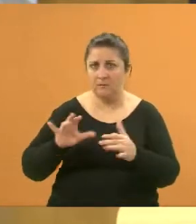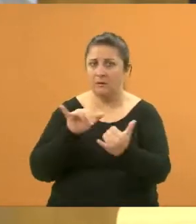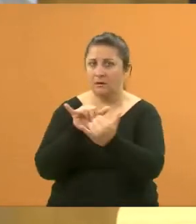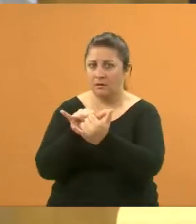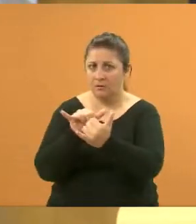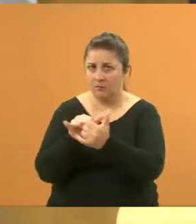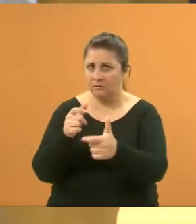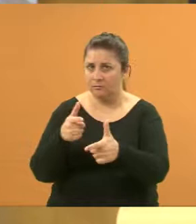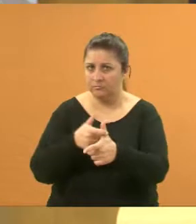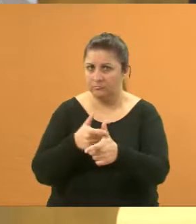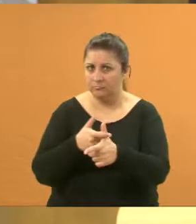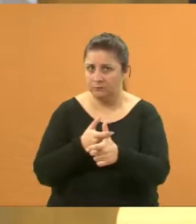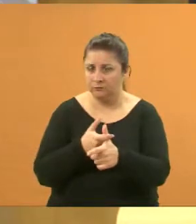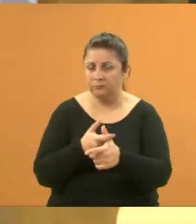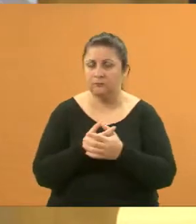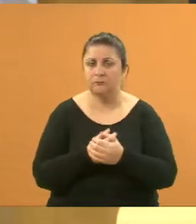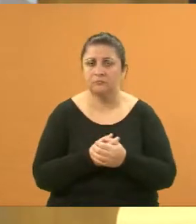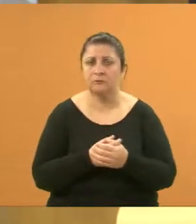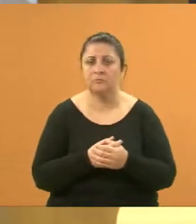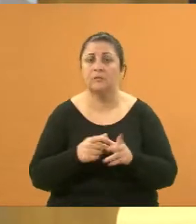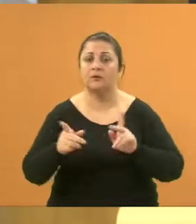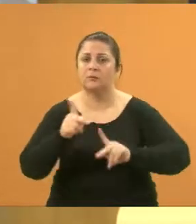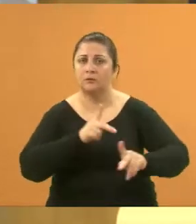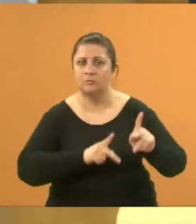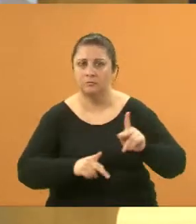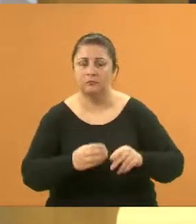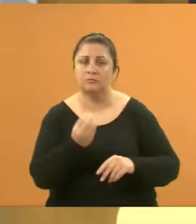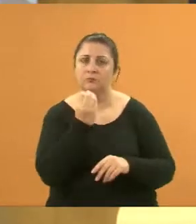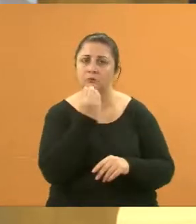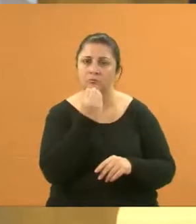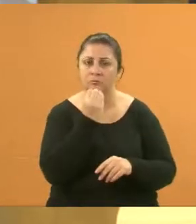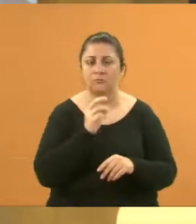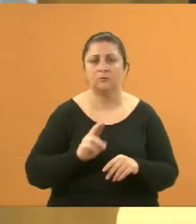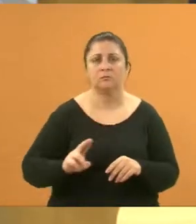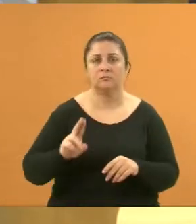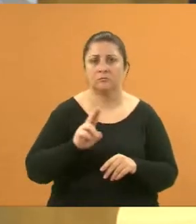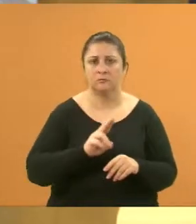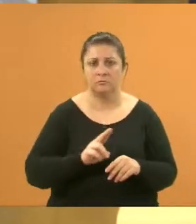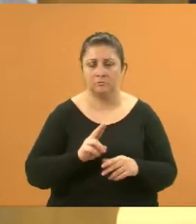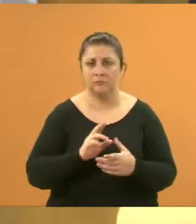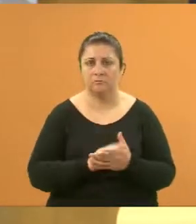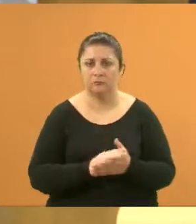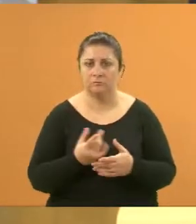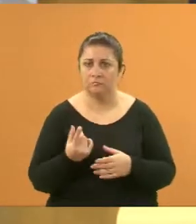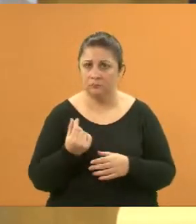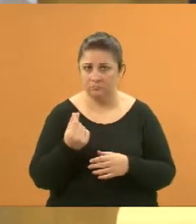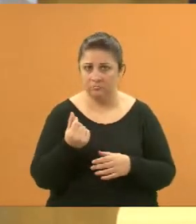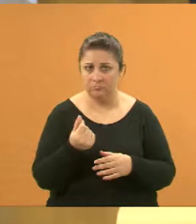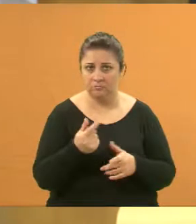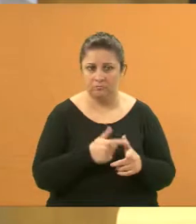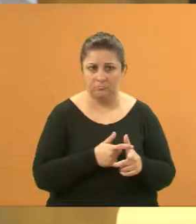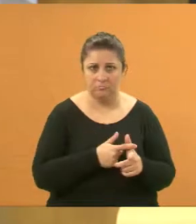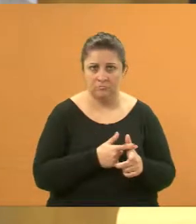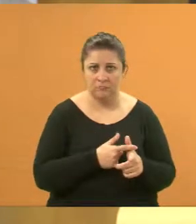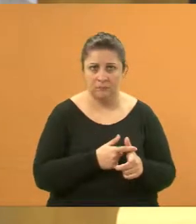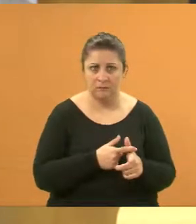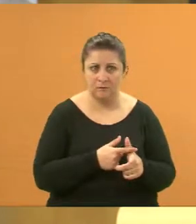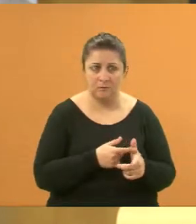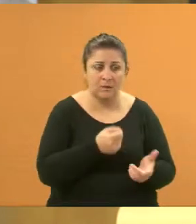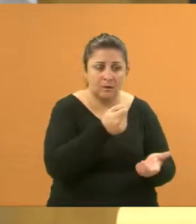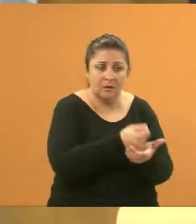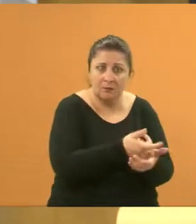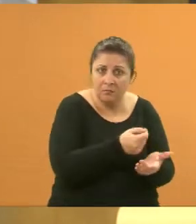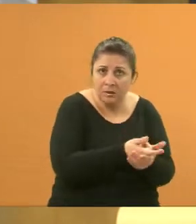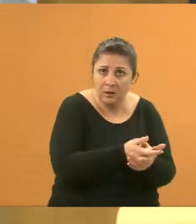que o munícipe tenha a oportunidade de utilizar esse dinheiro devido para investir no seu